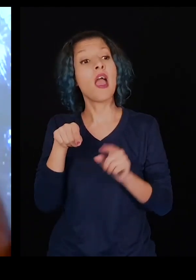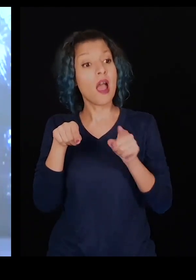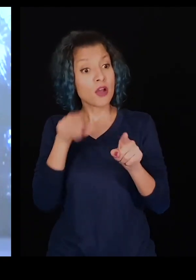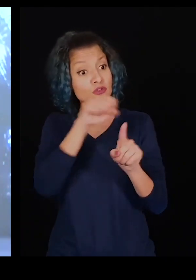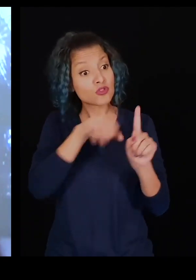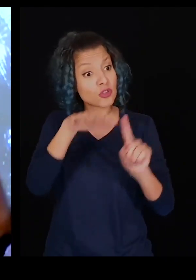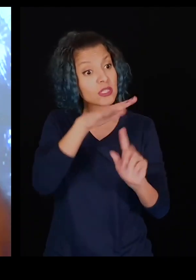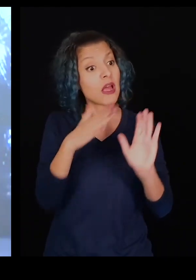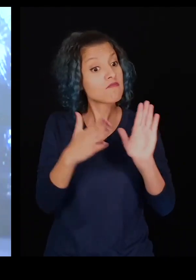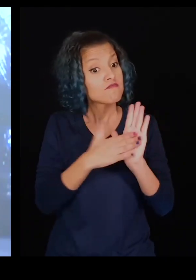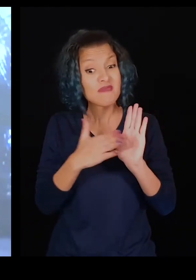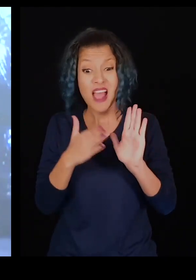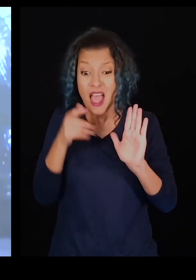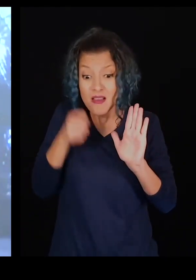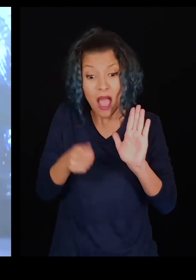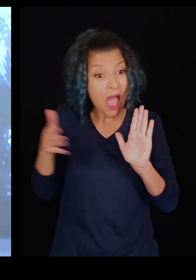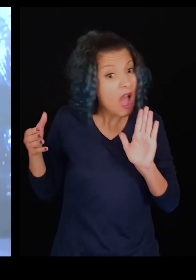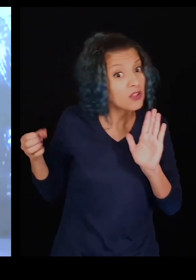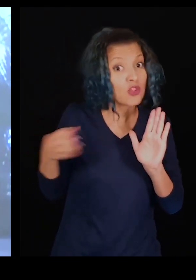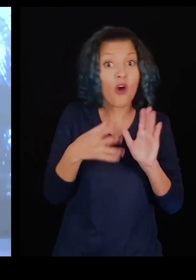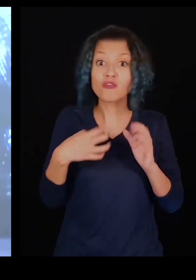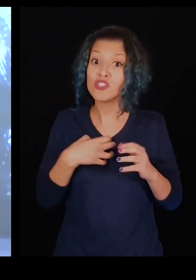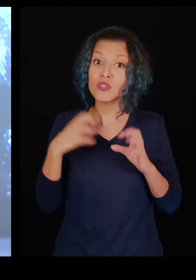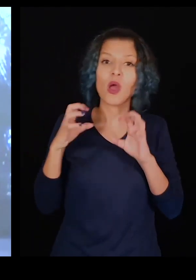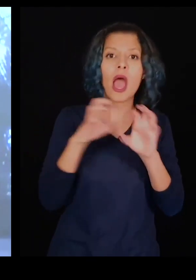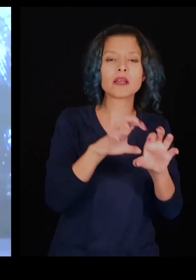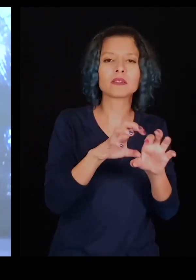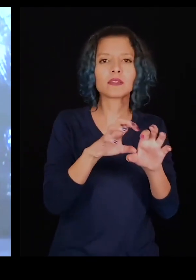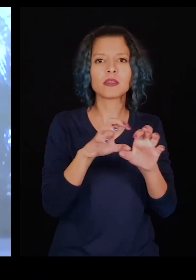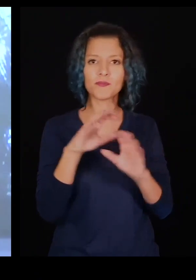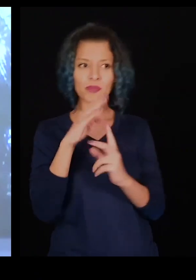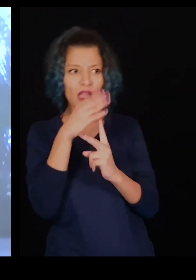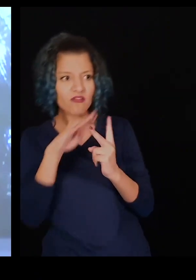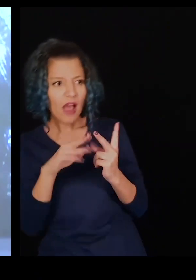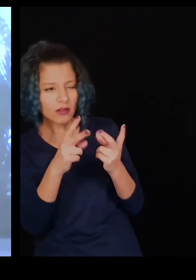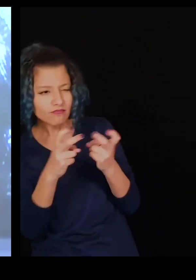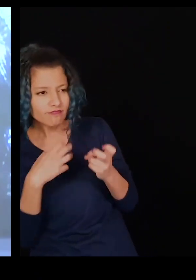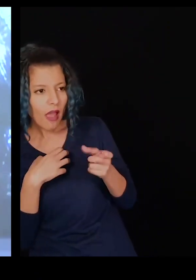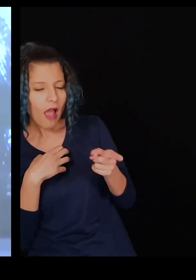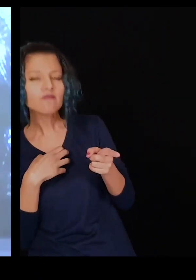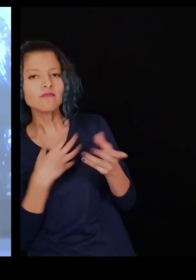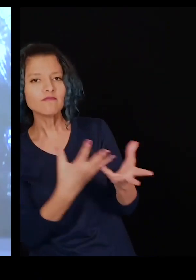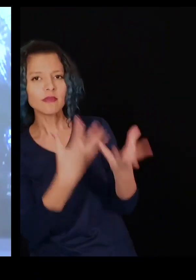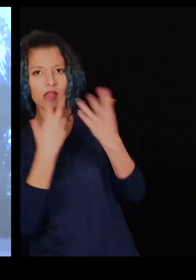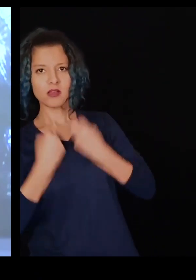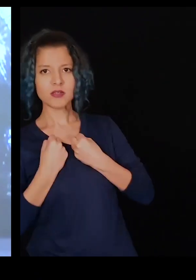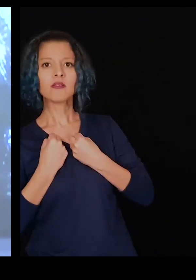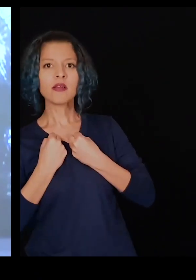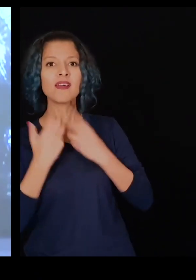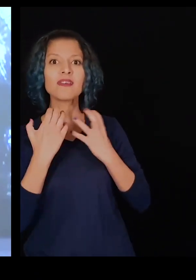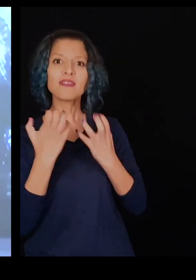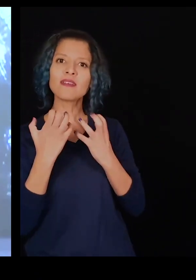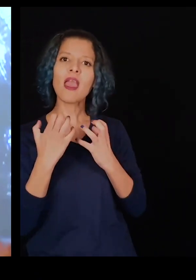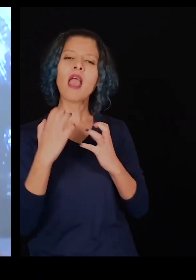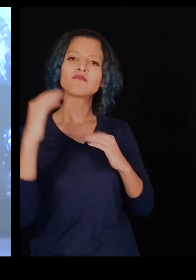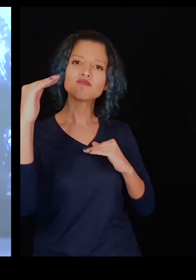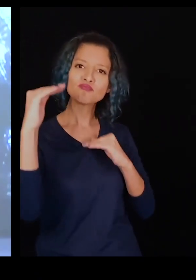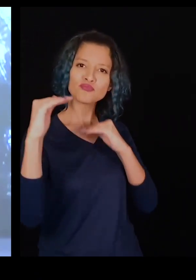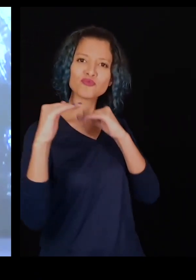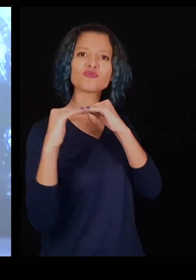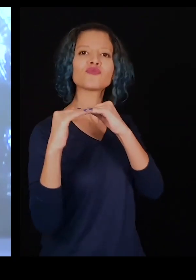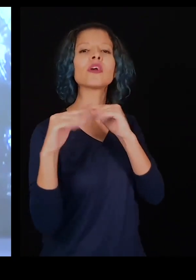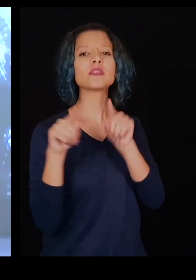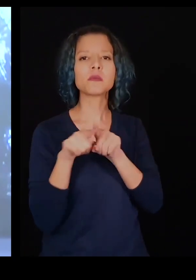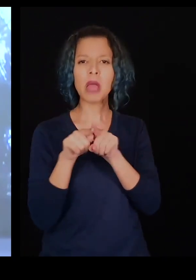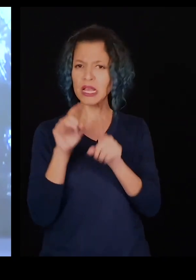acho que a diretoria, a alta gestão da Vale hoje está muito imbuída disso. E aí eu acho que não se resume a mim, eu acho que é um conjunto de